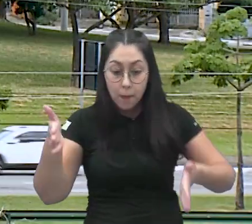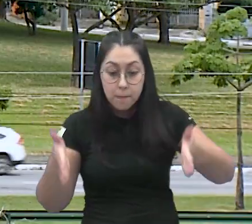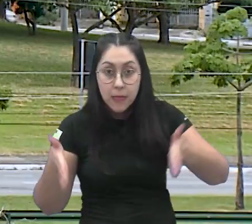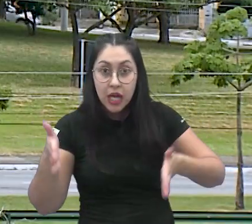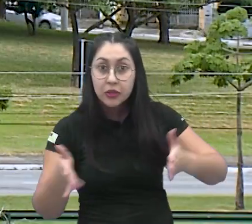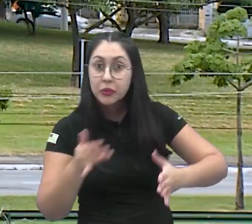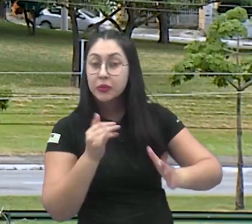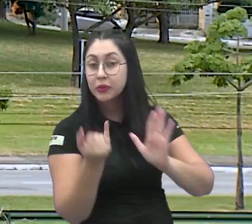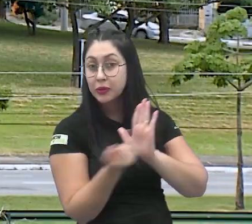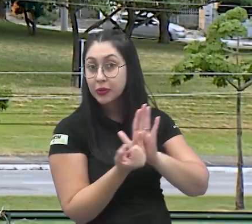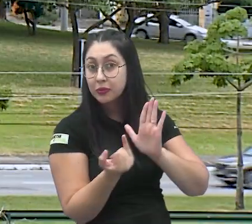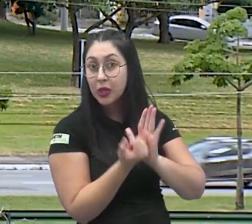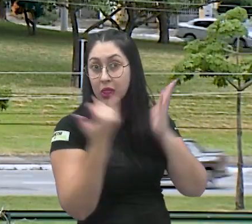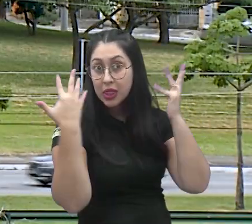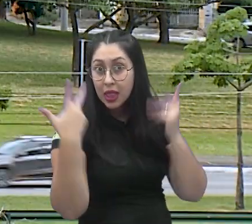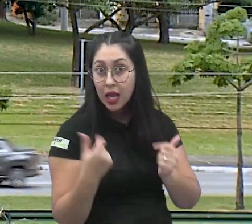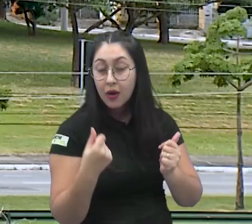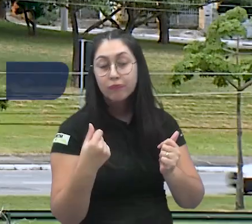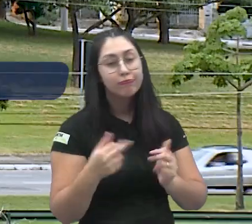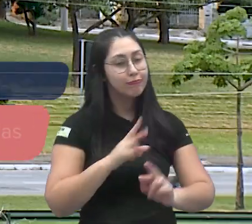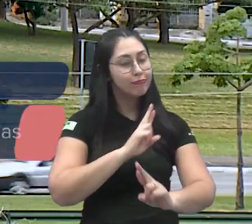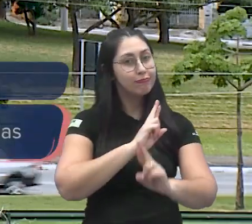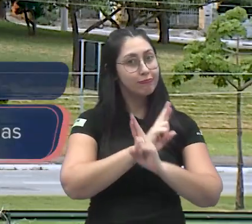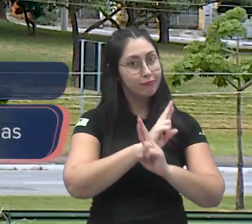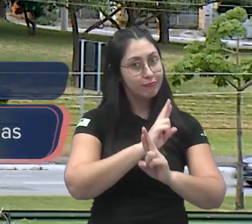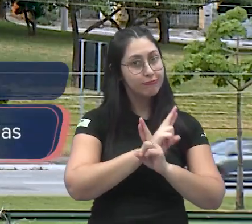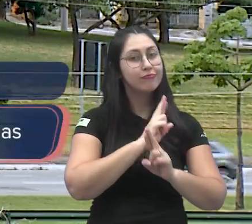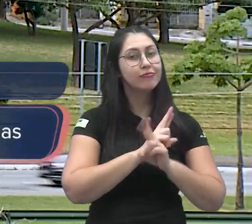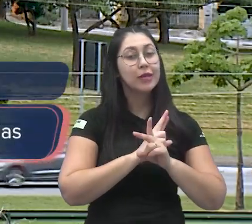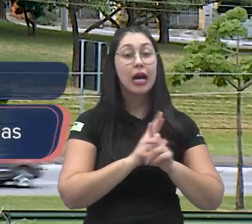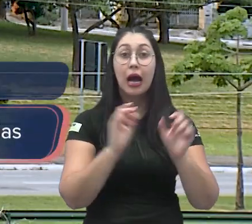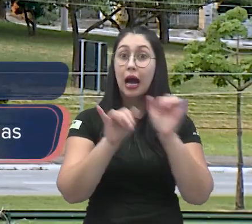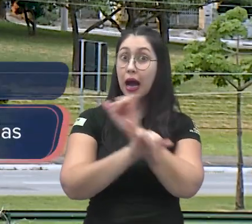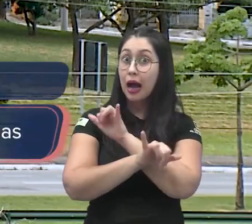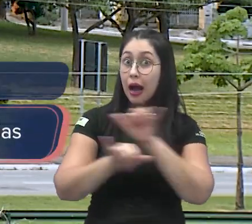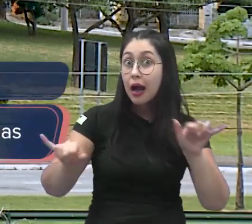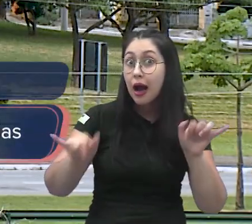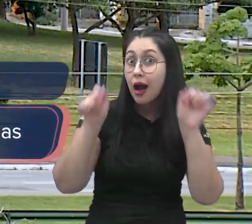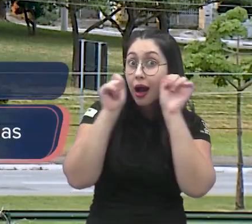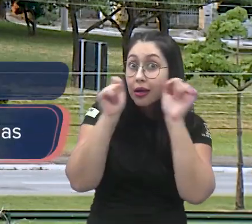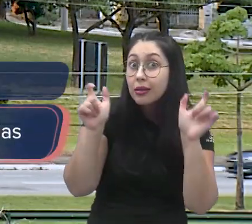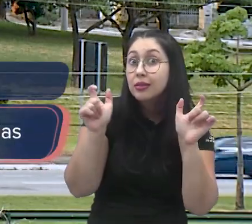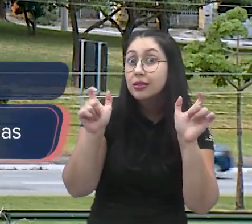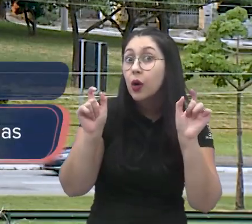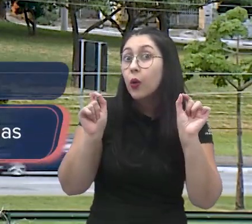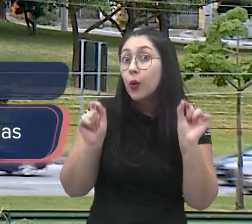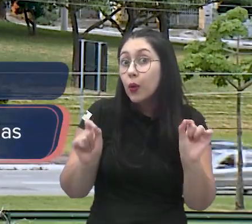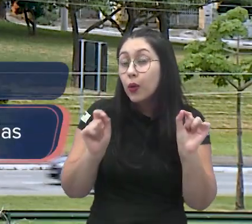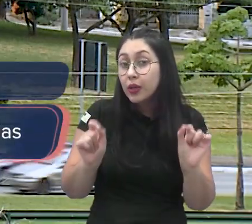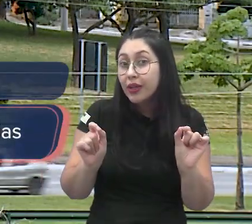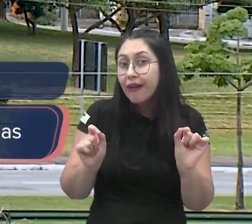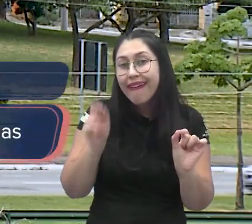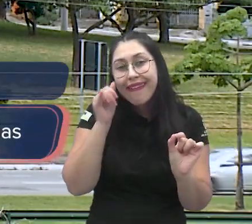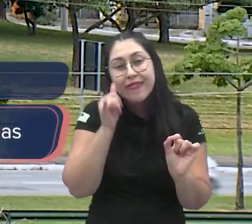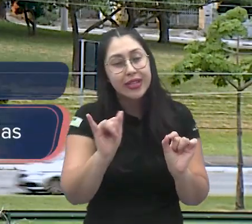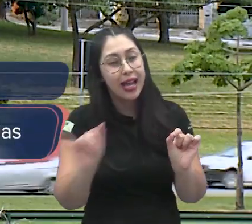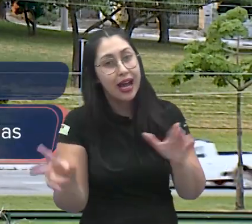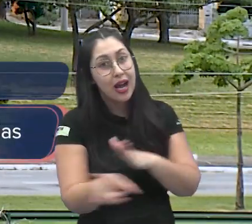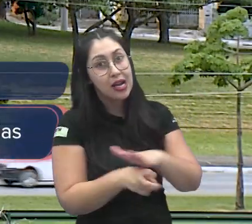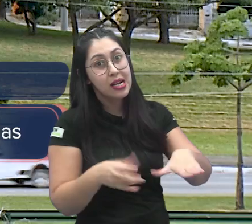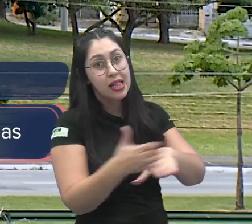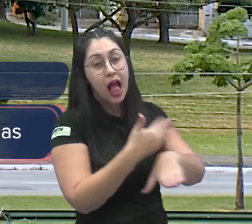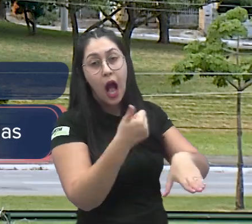período de entrega da declaração do Imposto de Renda, a Receita Federal faz um alerta importante e é em relação